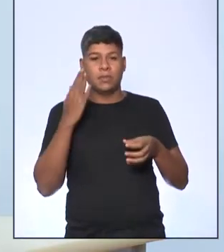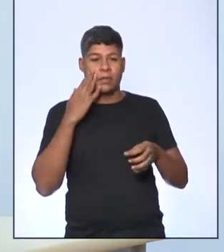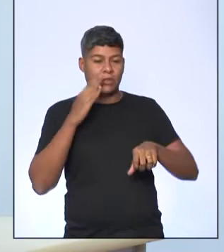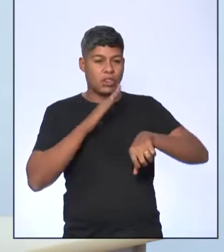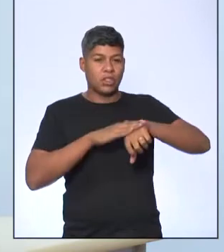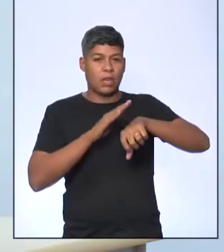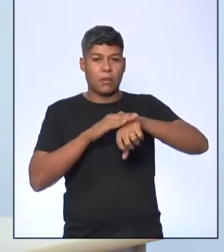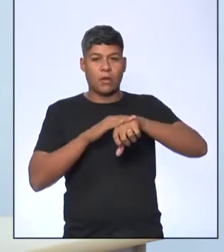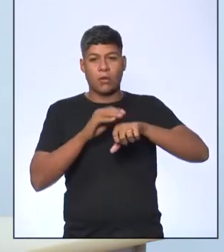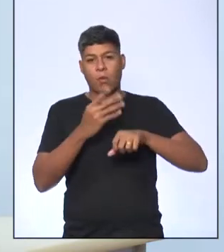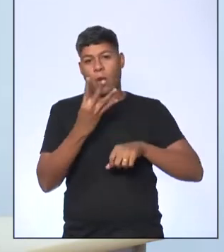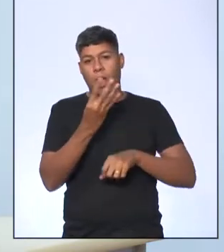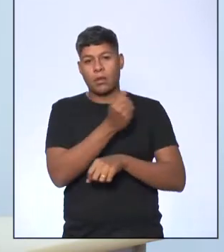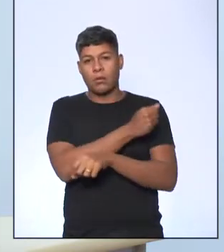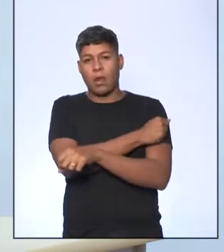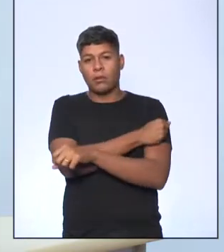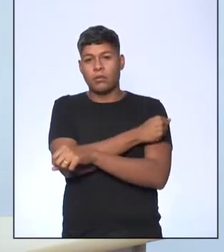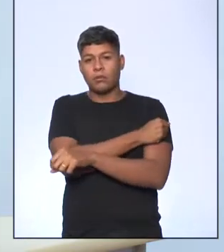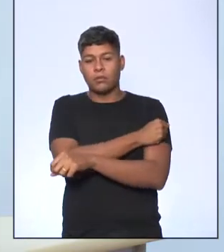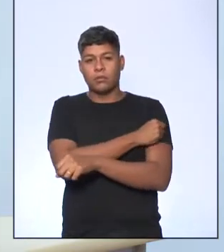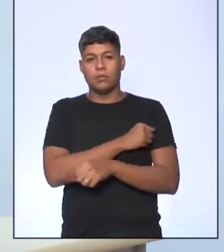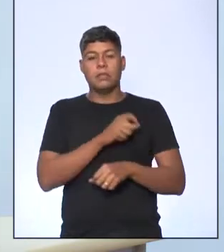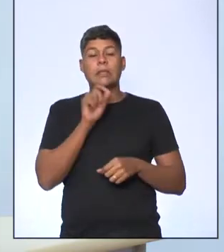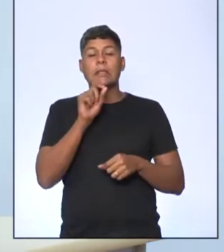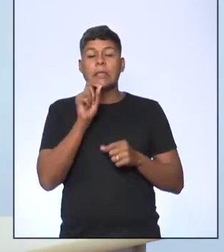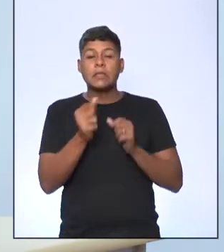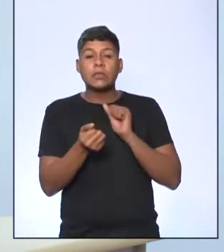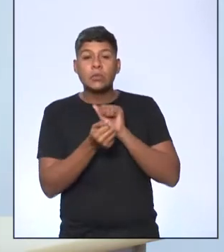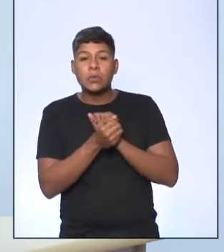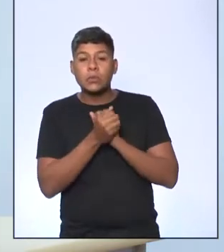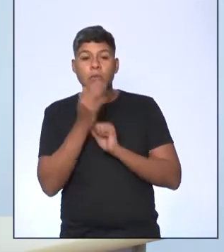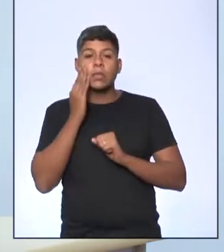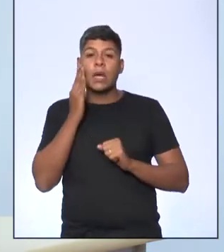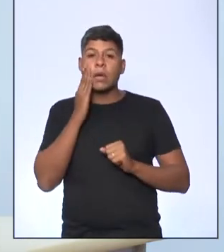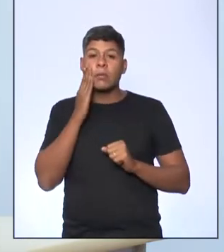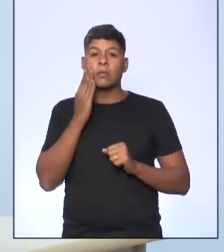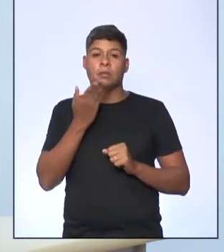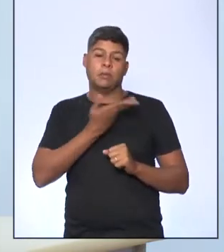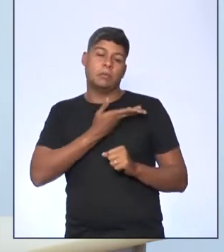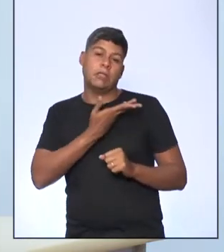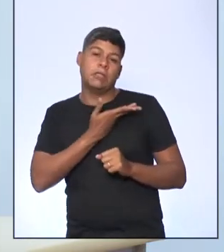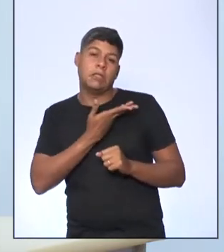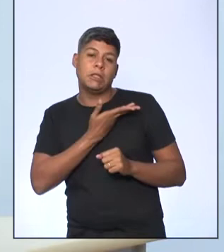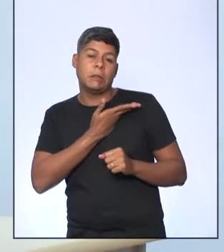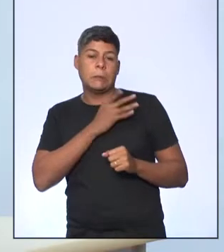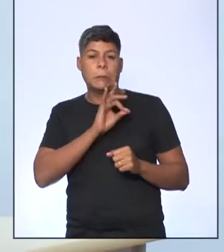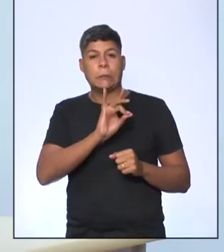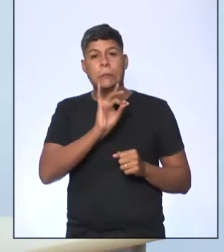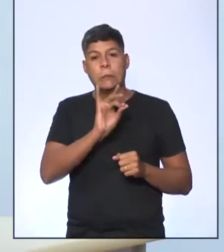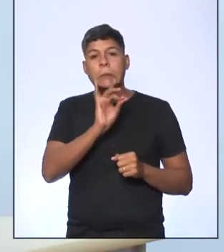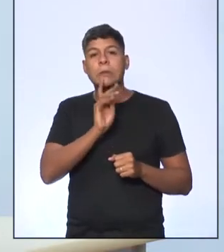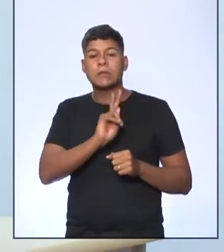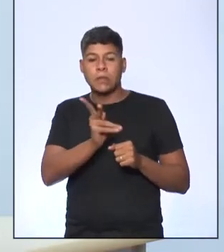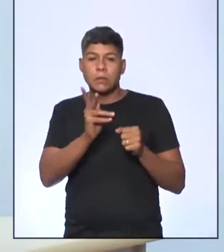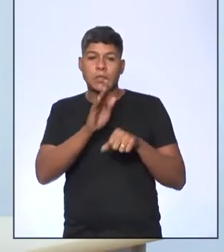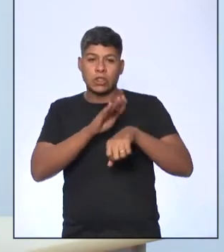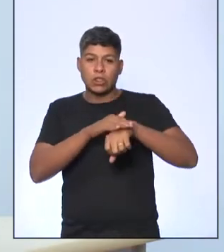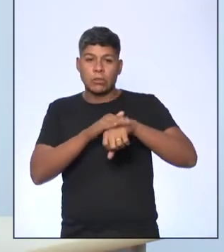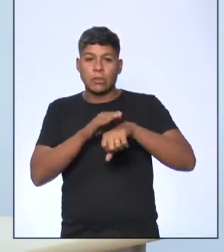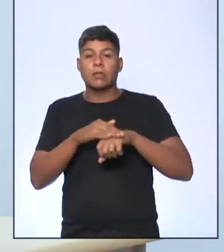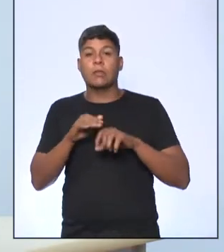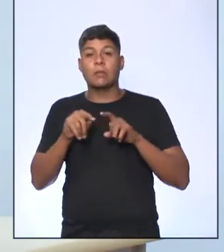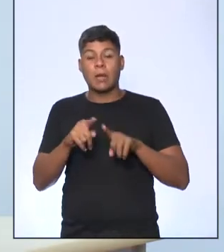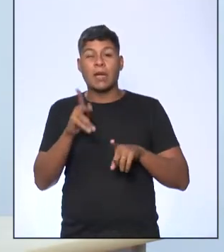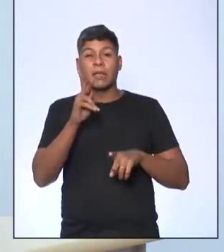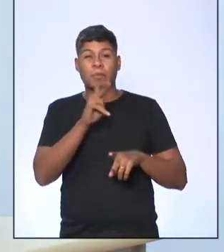grupos de 4 alunos. Então, com quem você vai se juntar? Claro, com seus parceiros, né? Com seus amigos mais chegados. Só que a